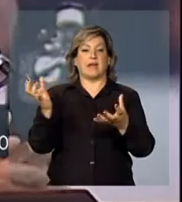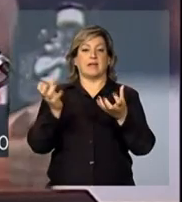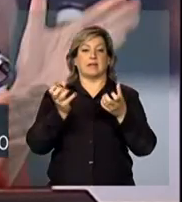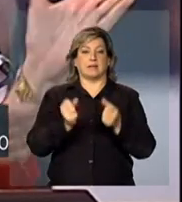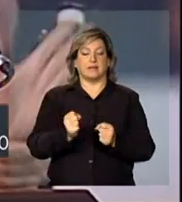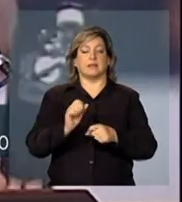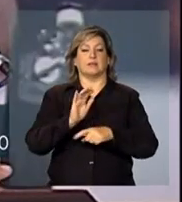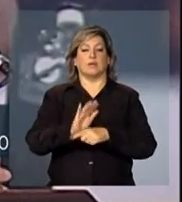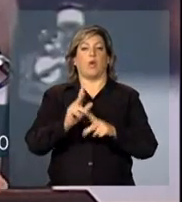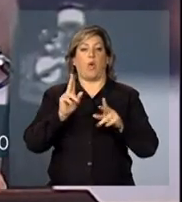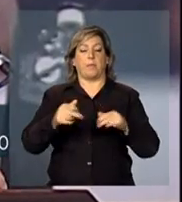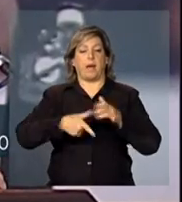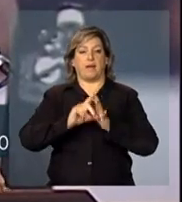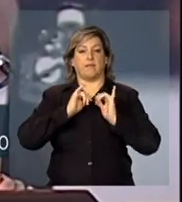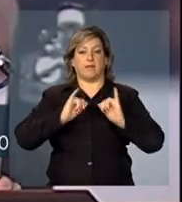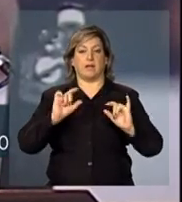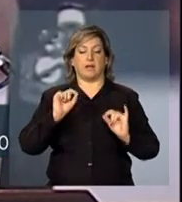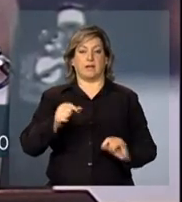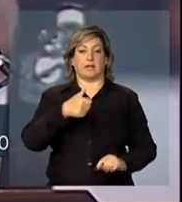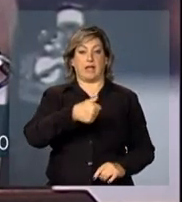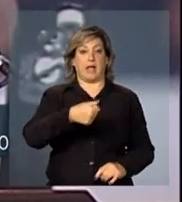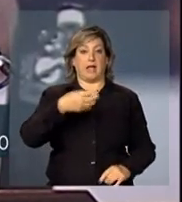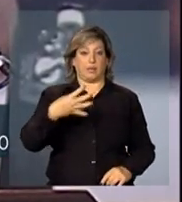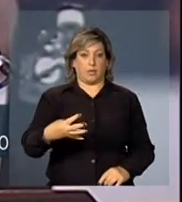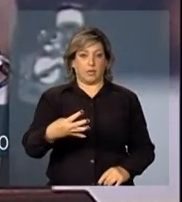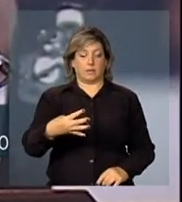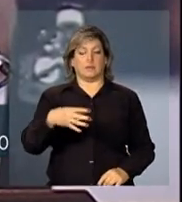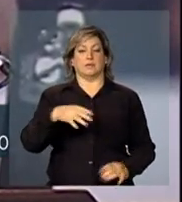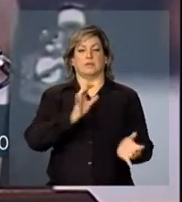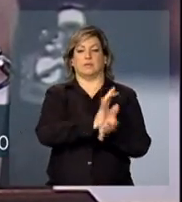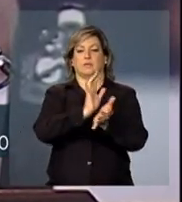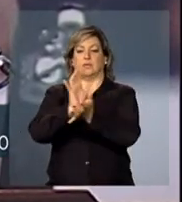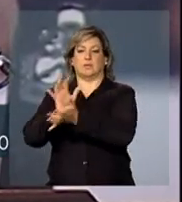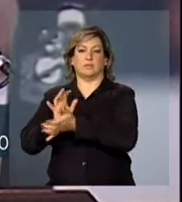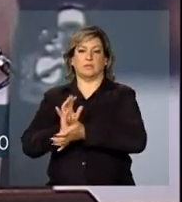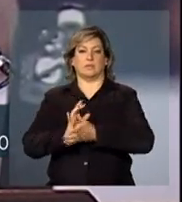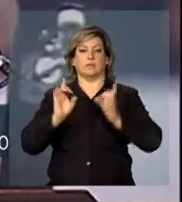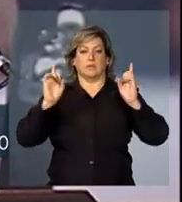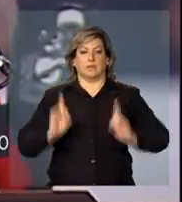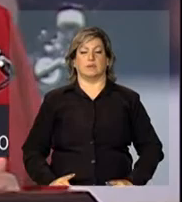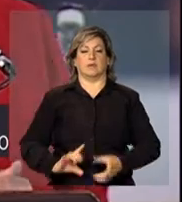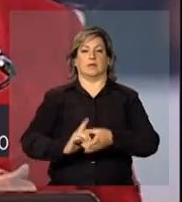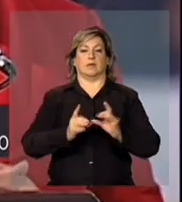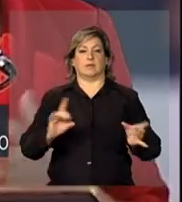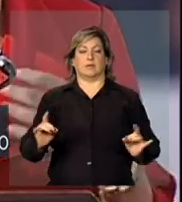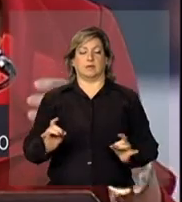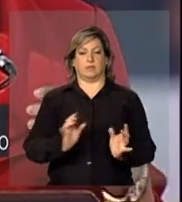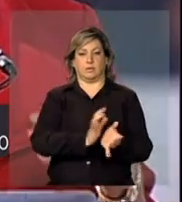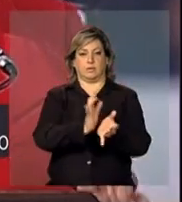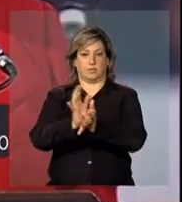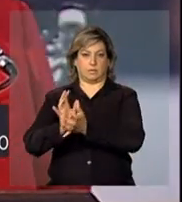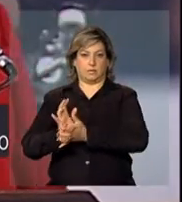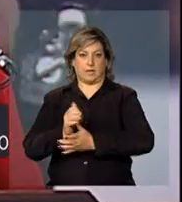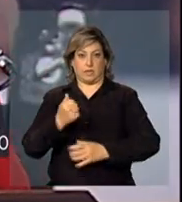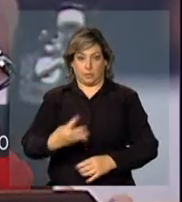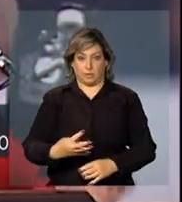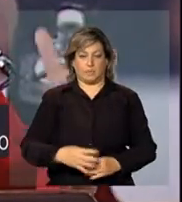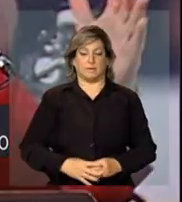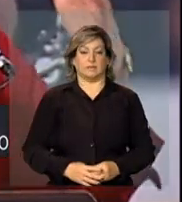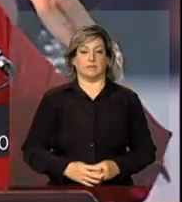como foi dito 14 modalidades paraolímpicas e nós